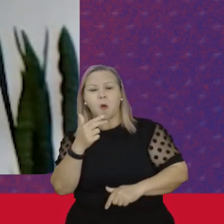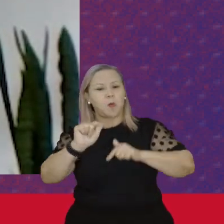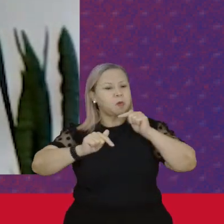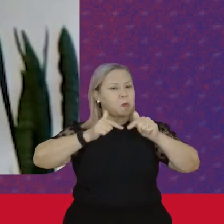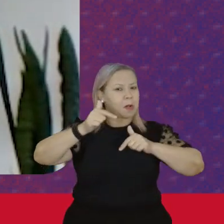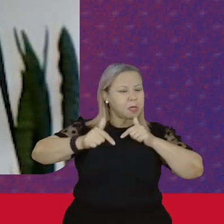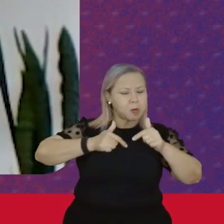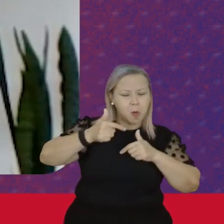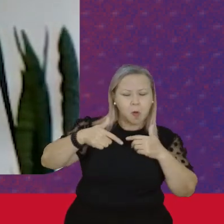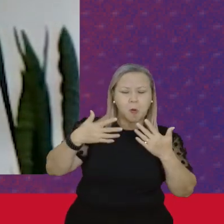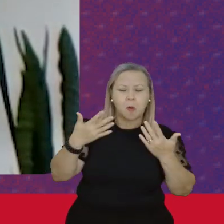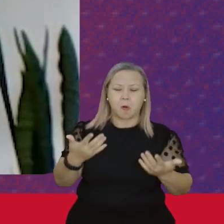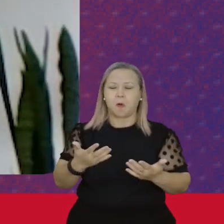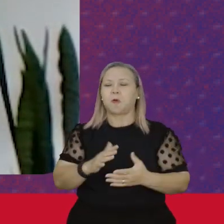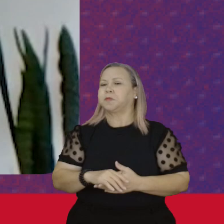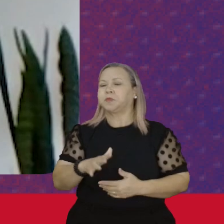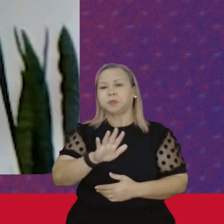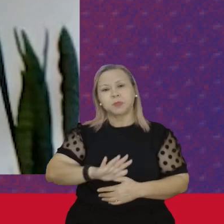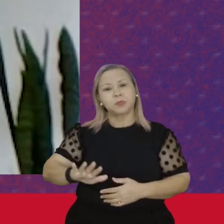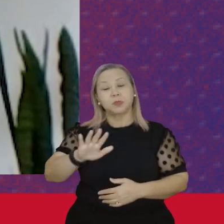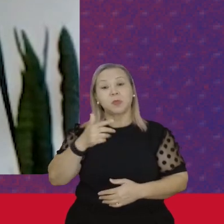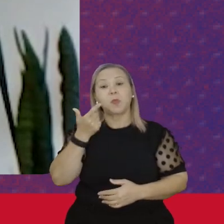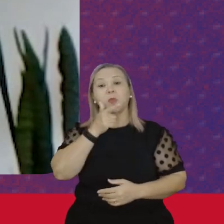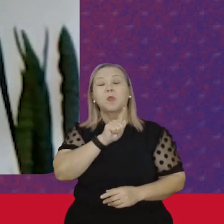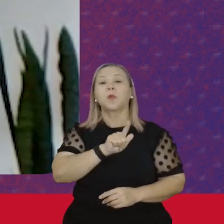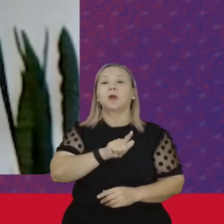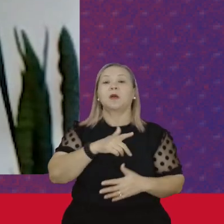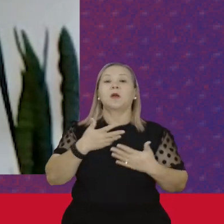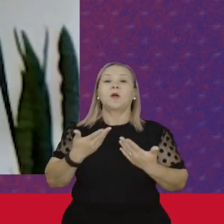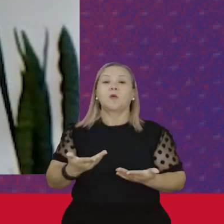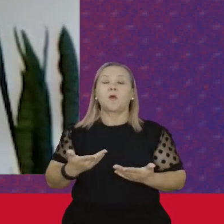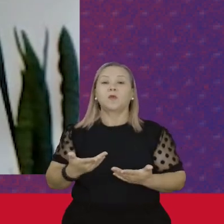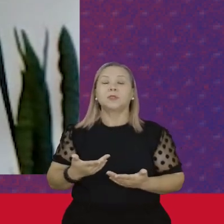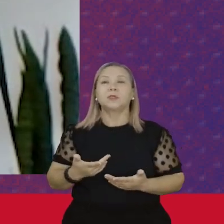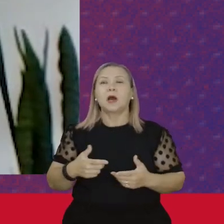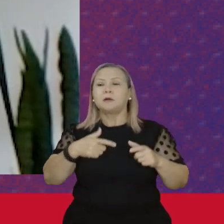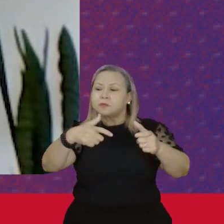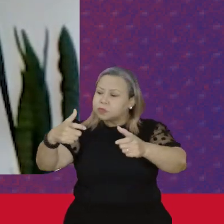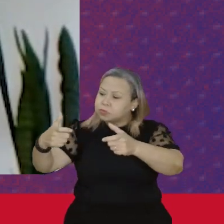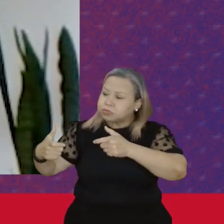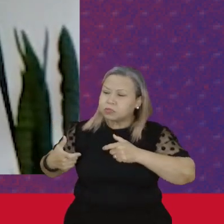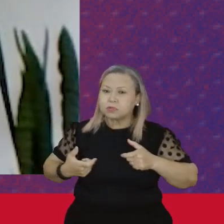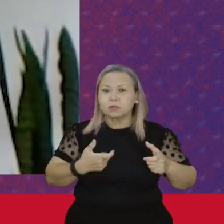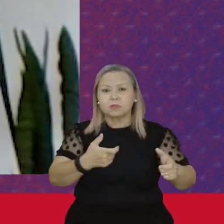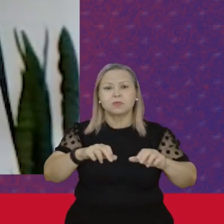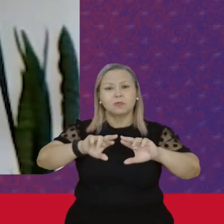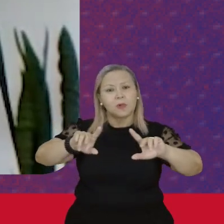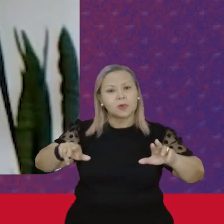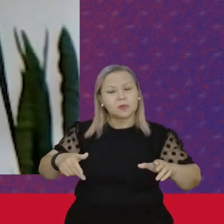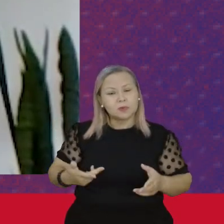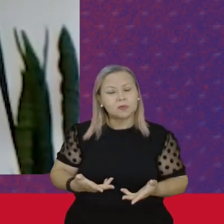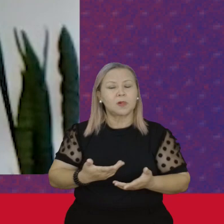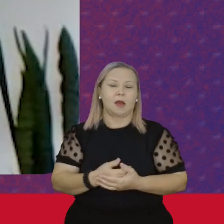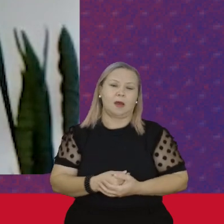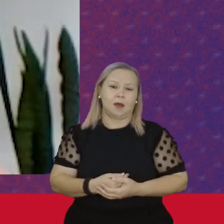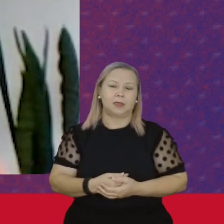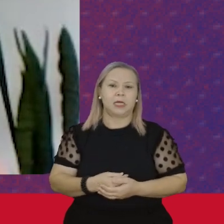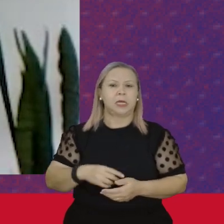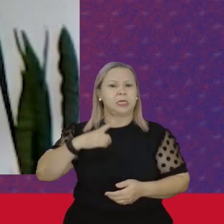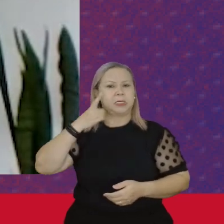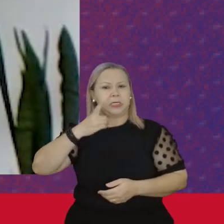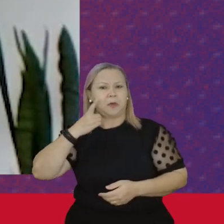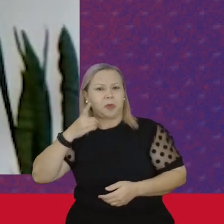trabalhadora, enfim, né, a conquistar aí um outro espaço profissional, a ser uma